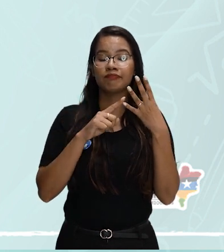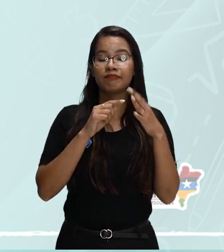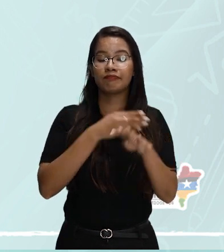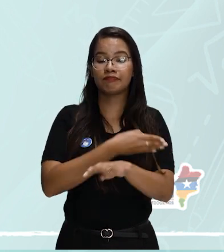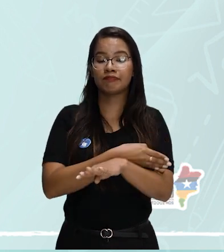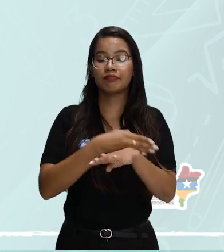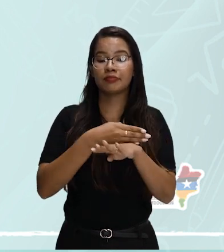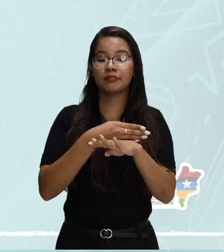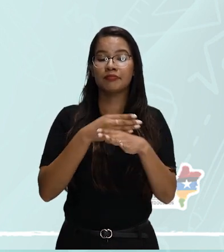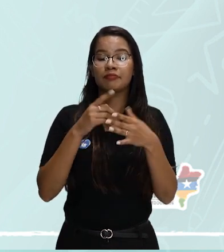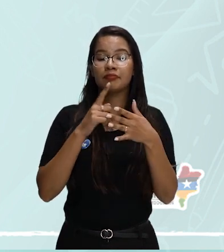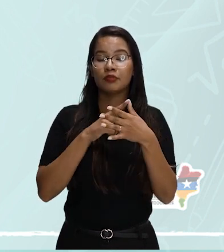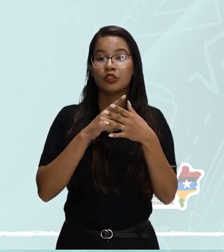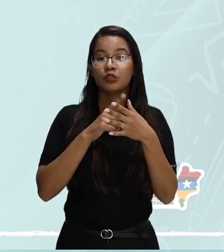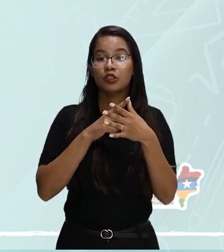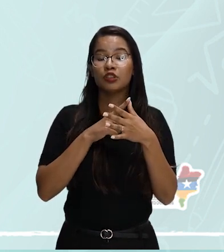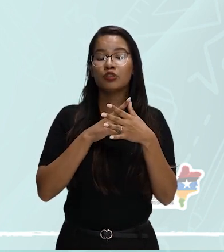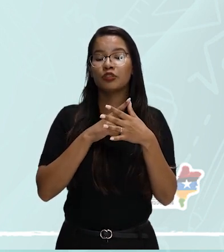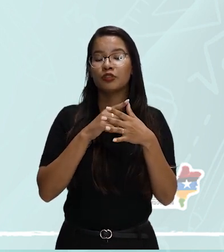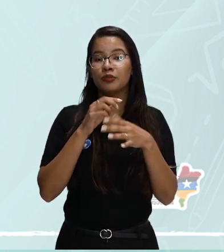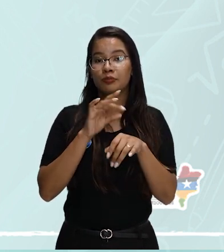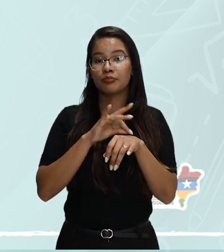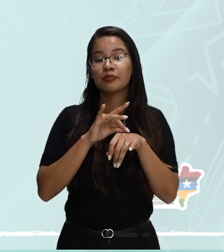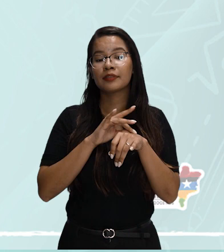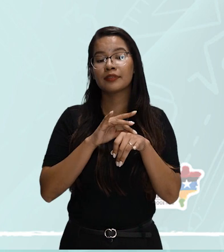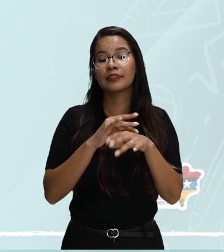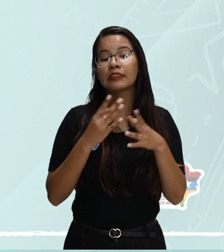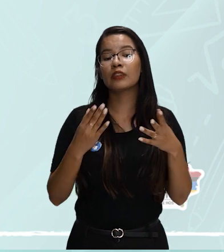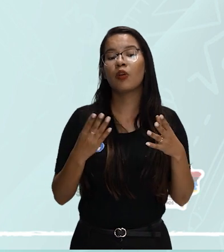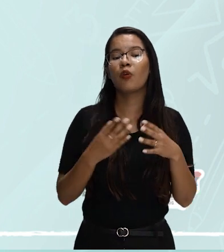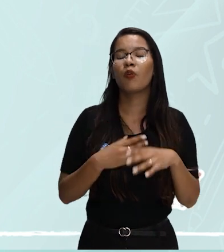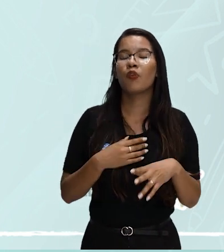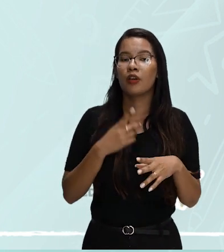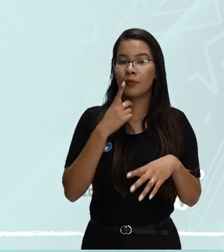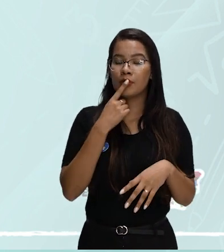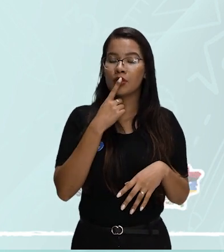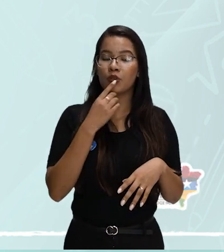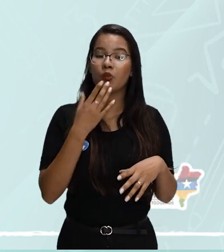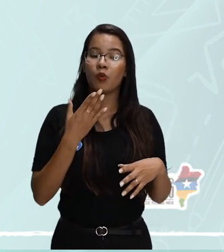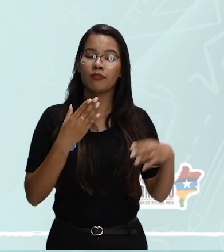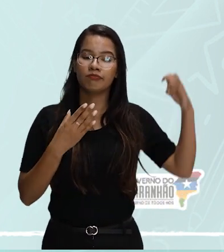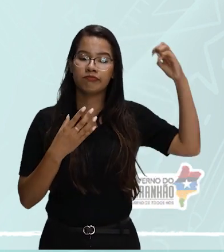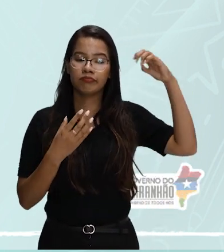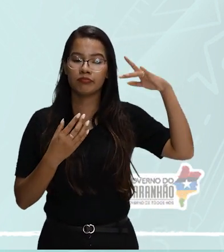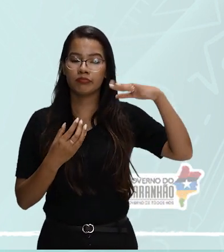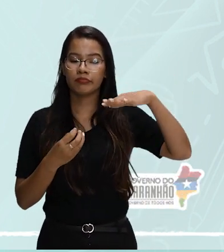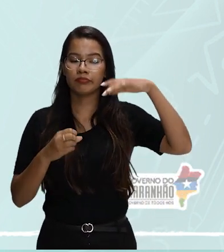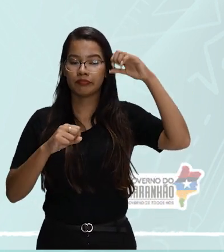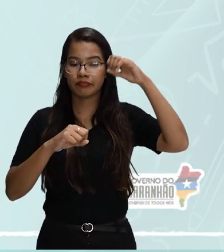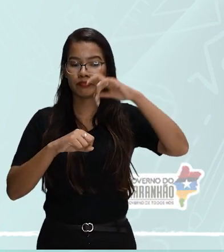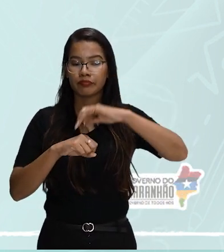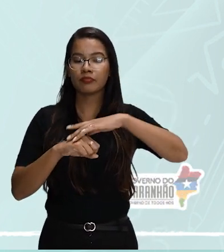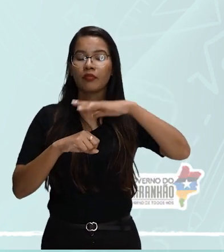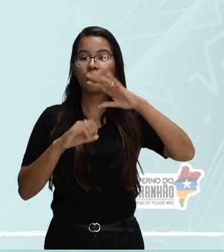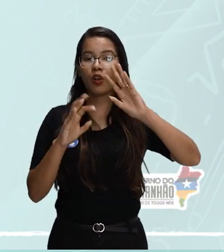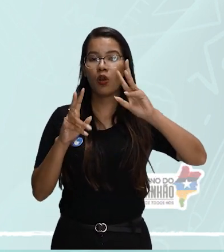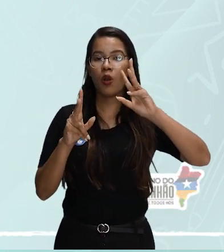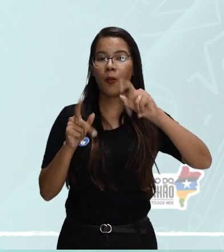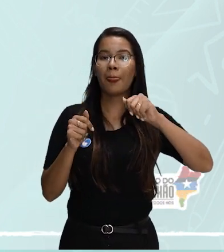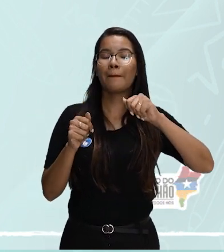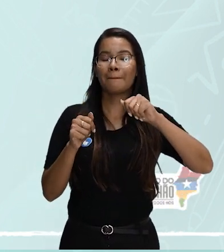cores, inclusive a vermelha. Então o corpo vermelho, o que é que ele vai fazer? Ele vai fazer a absorção de todas as